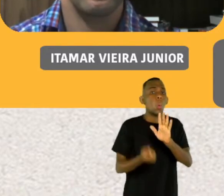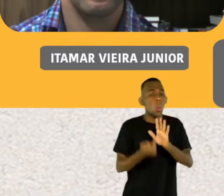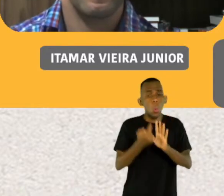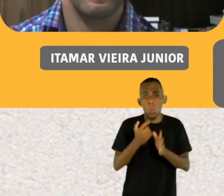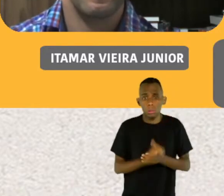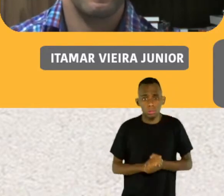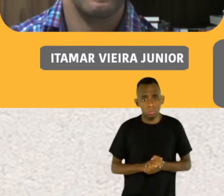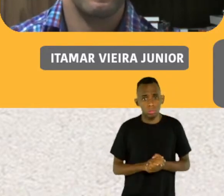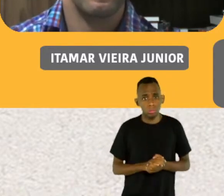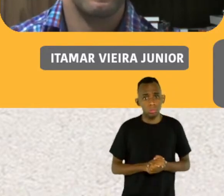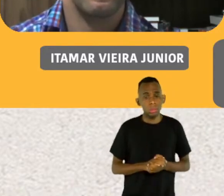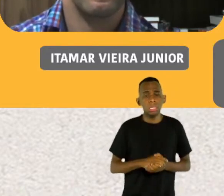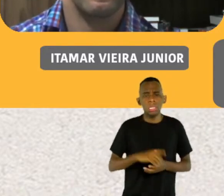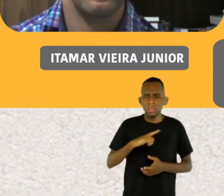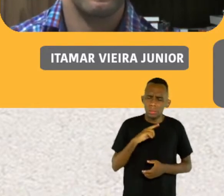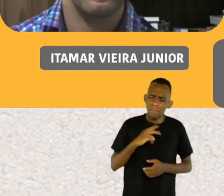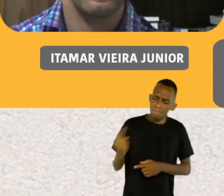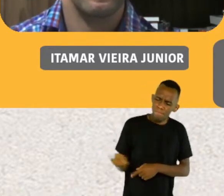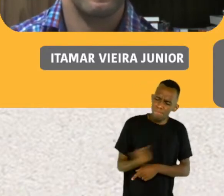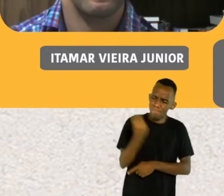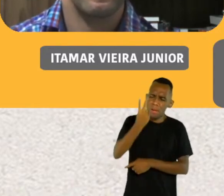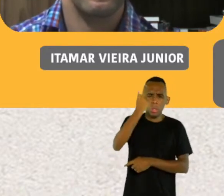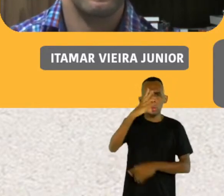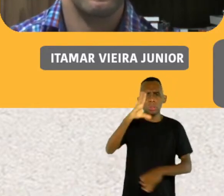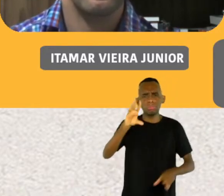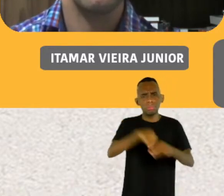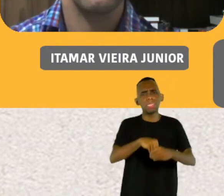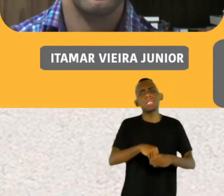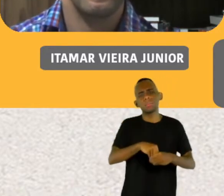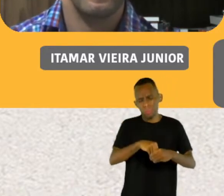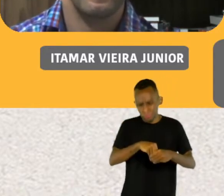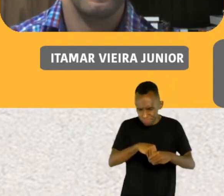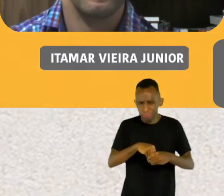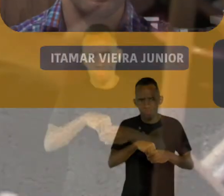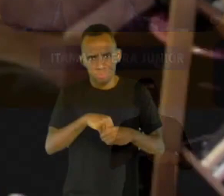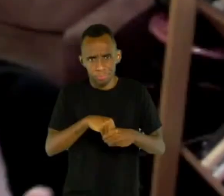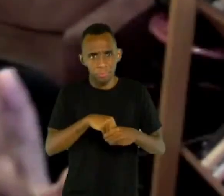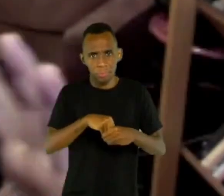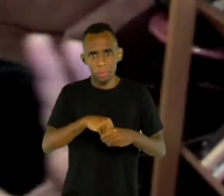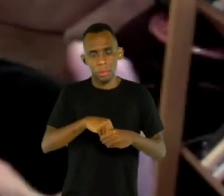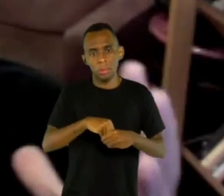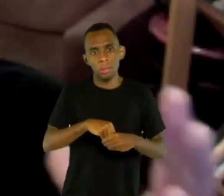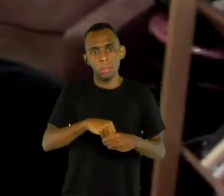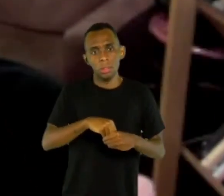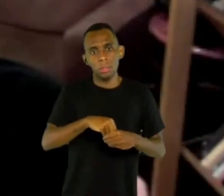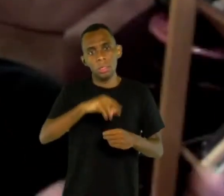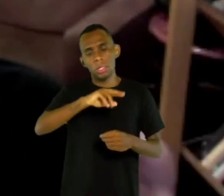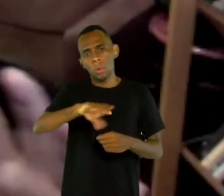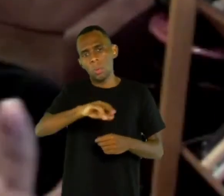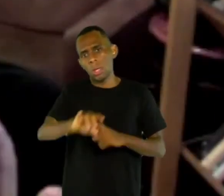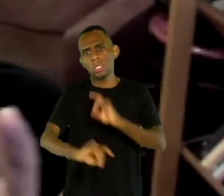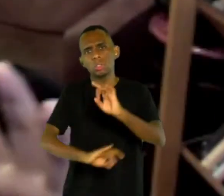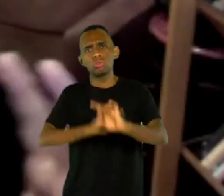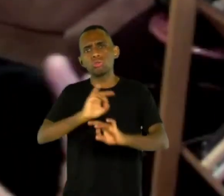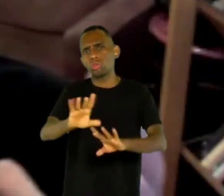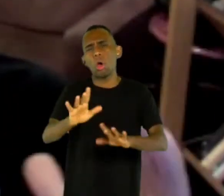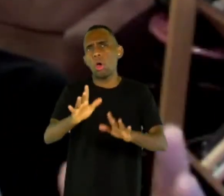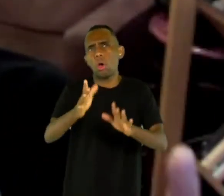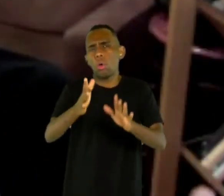tem muitos valores envolvidos na narrativa do Itamar, porque não só é um livro que tem uma integridade